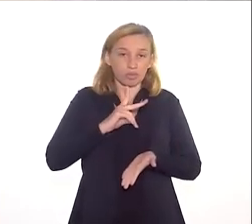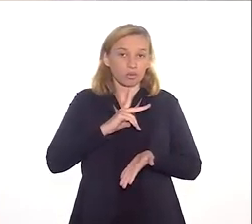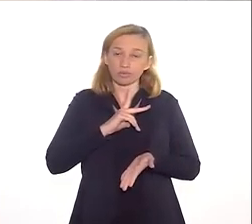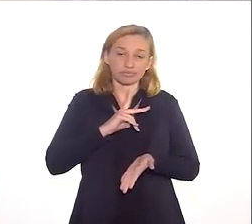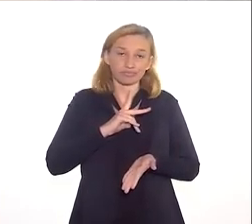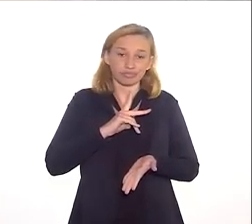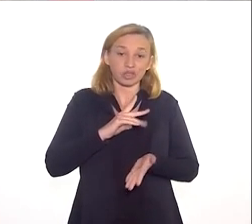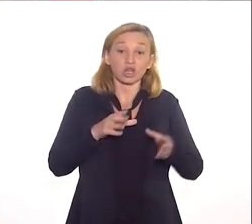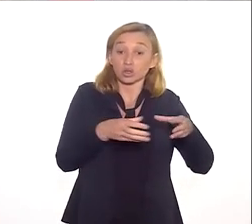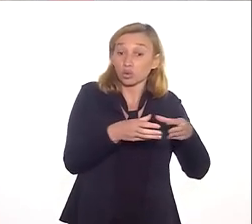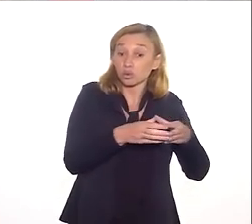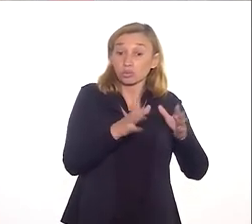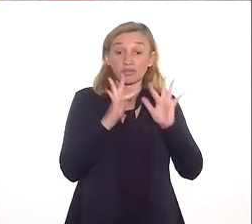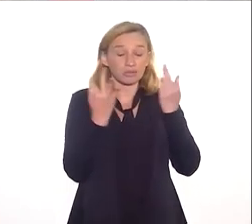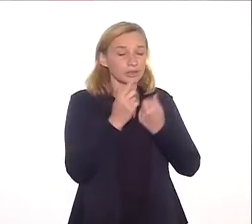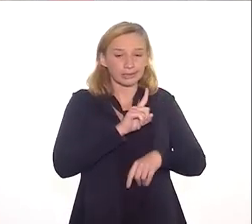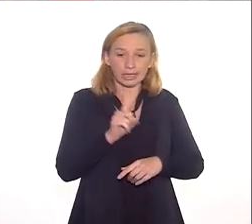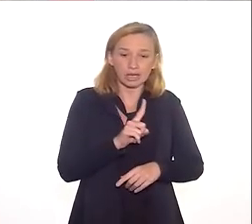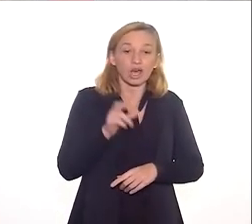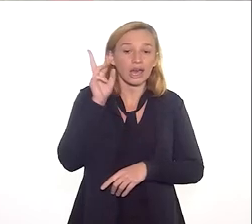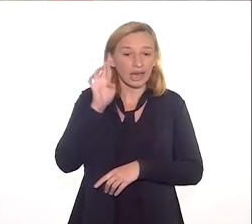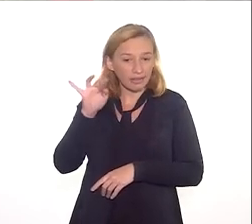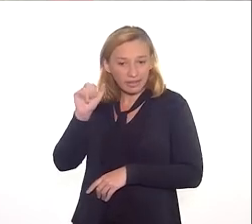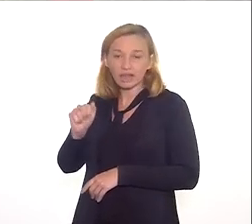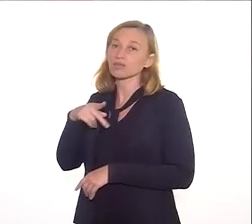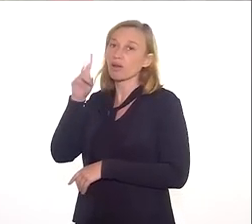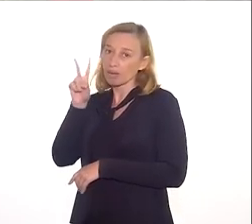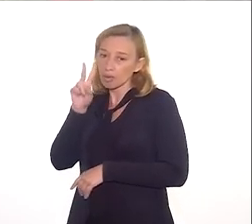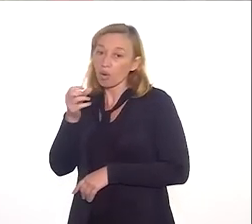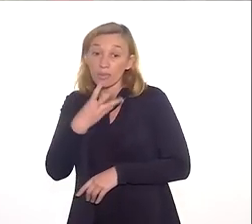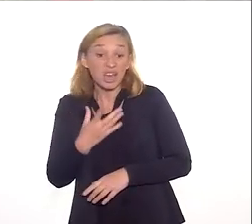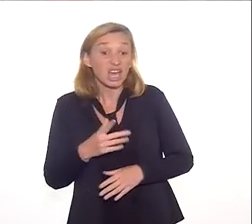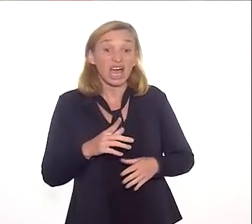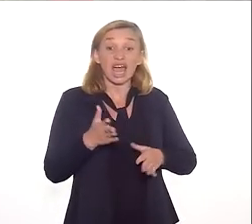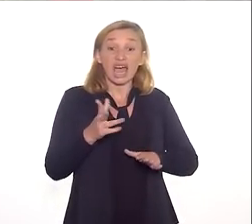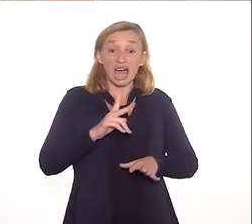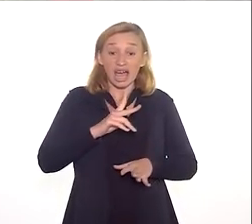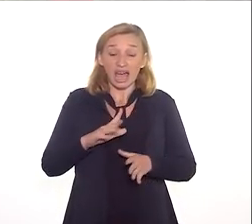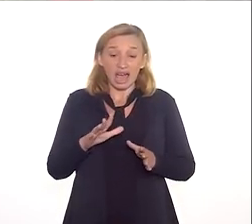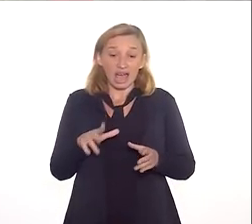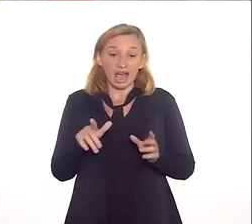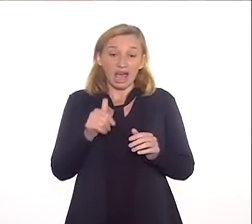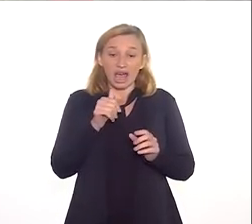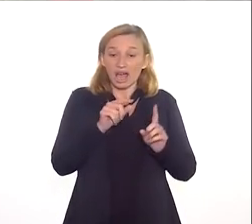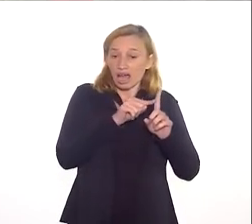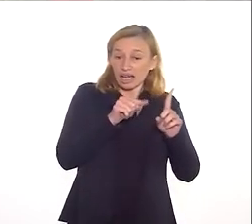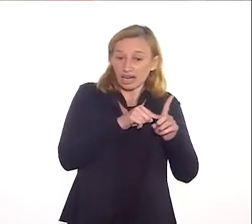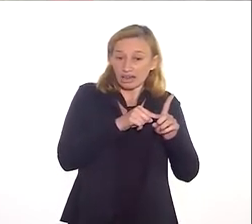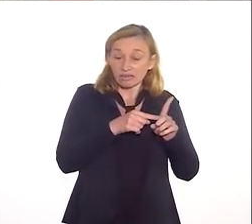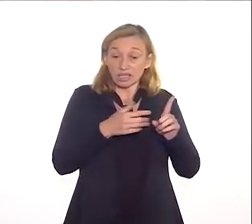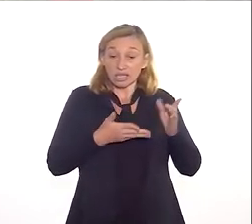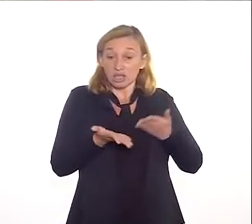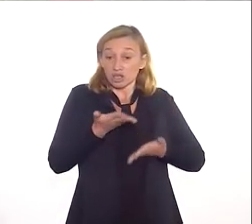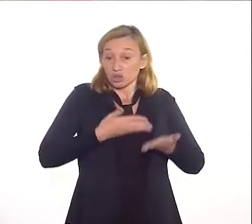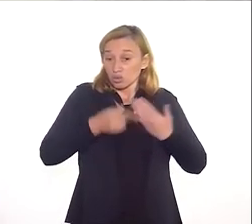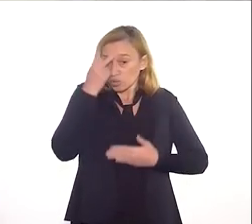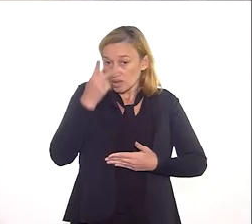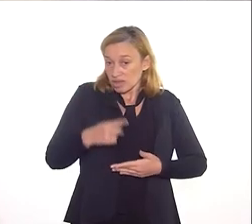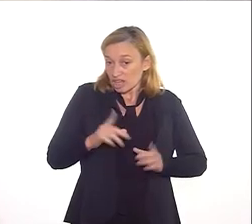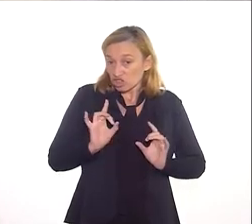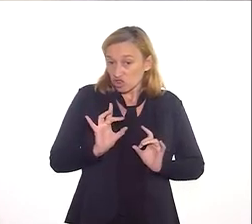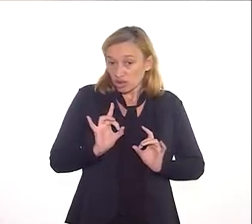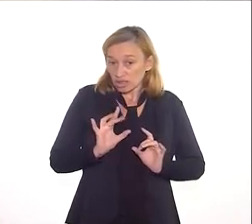consigo próprias e com seus grupos familiares. O Renato lembrou muito bem. Não adianta a grávida se cuidar se o resto da família não se cuida e que